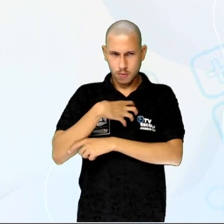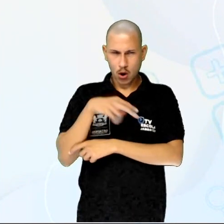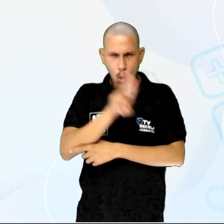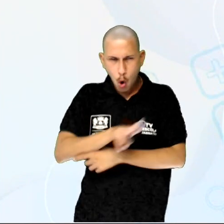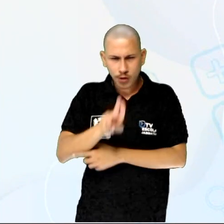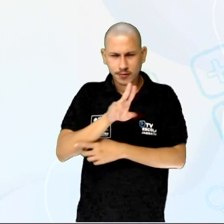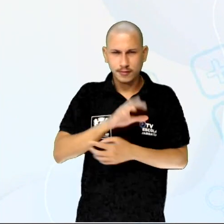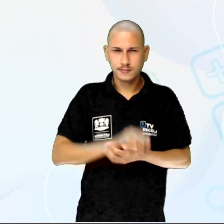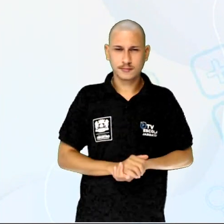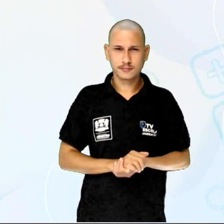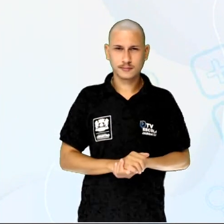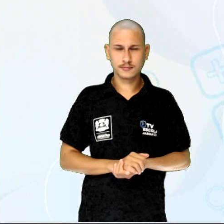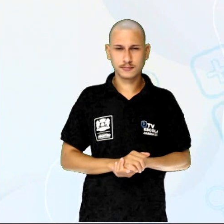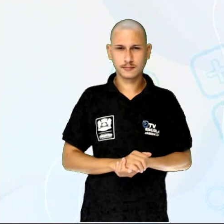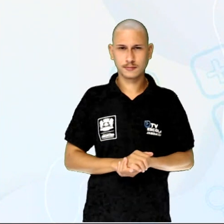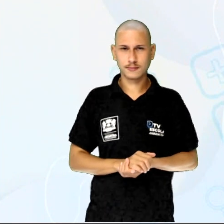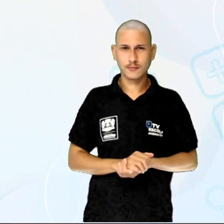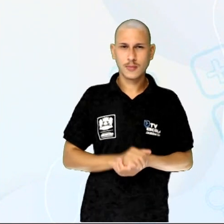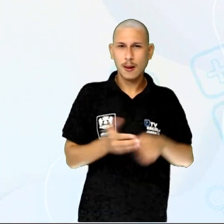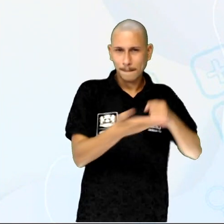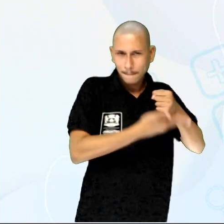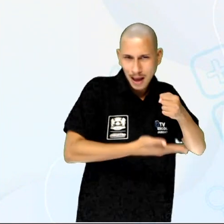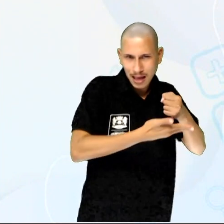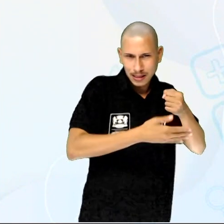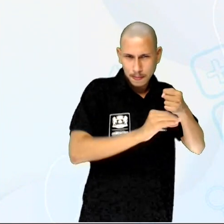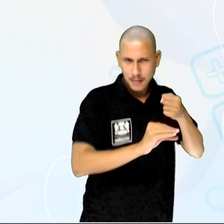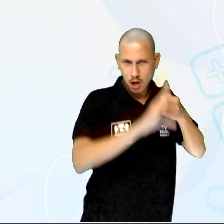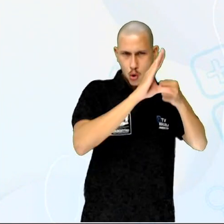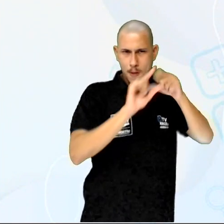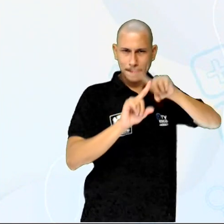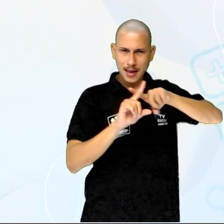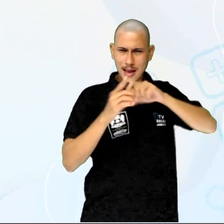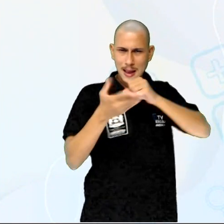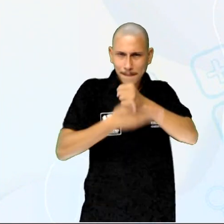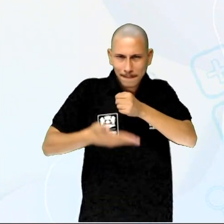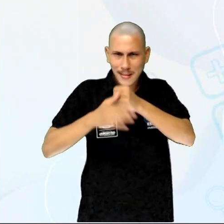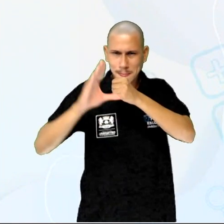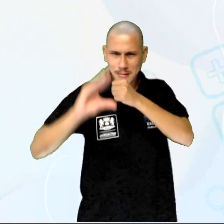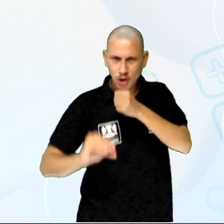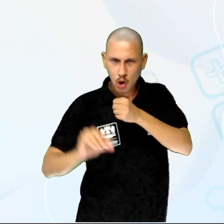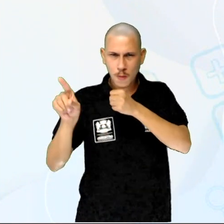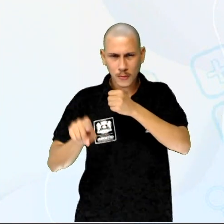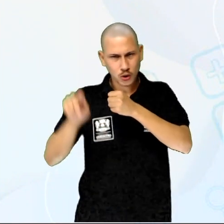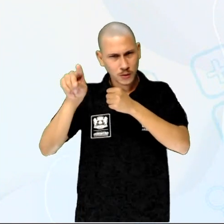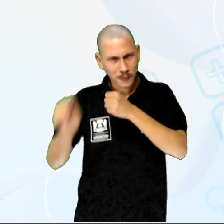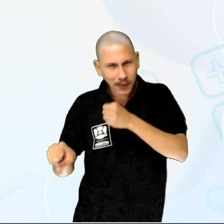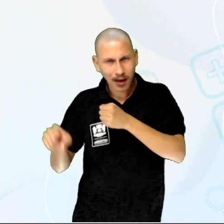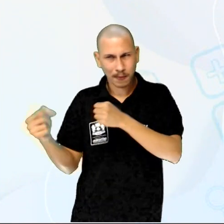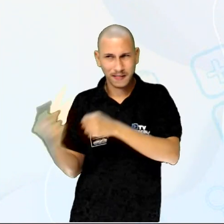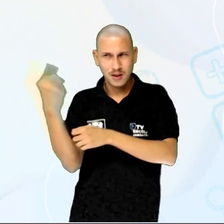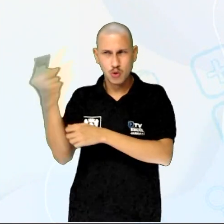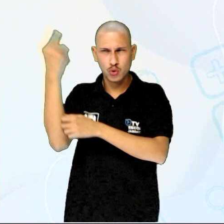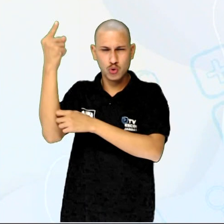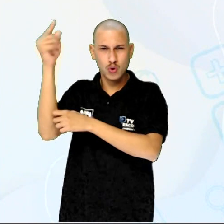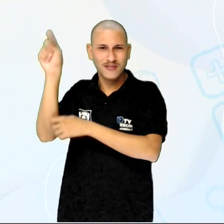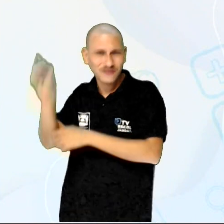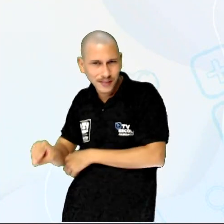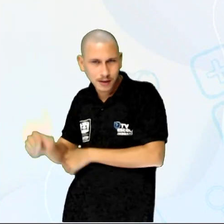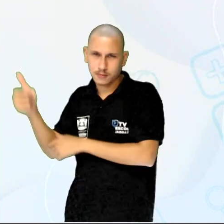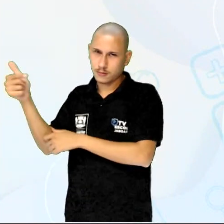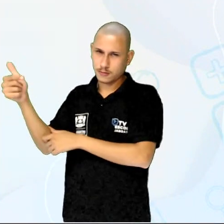A fórmula da área do trapézio, base maior mais base menor, multiplicado pela altura, e tudo isso dividido por